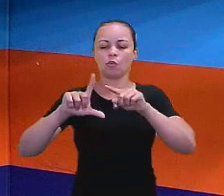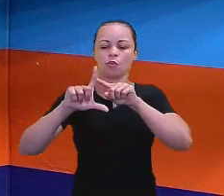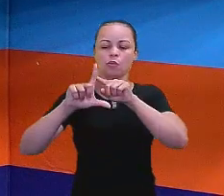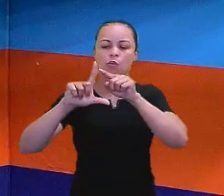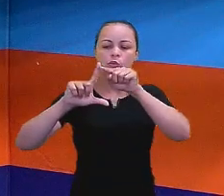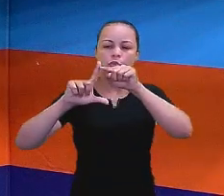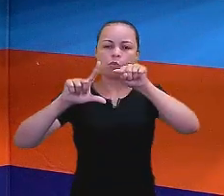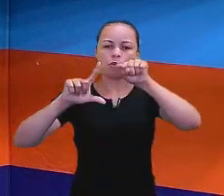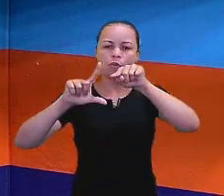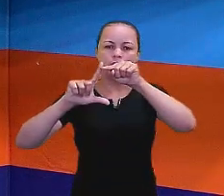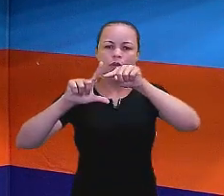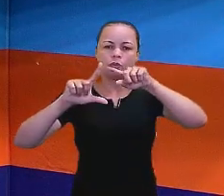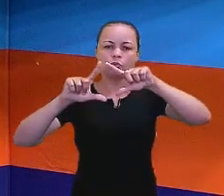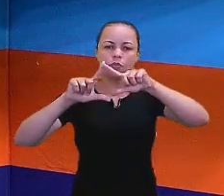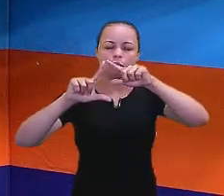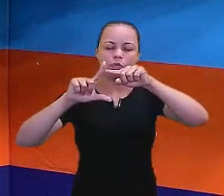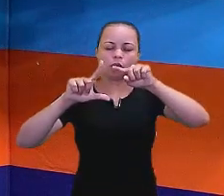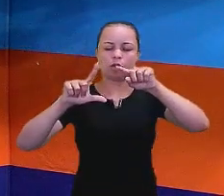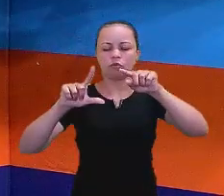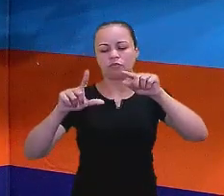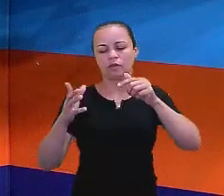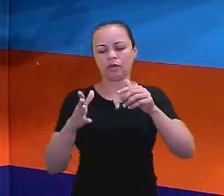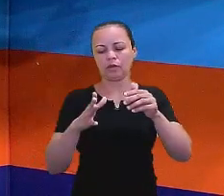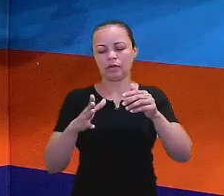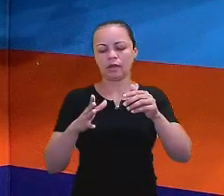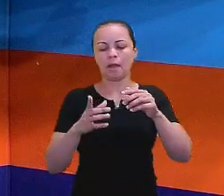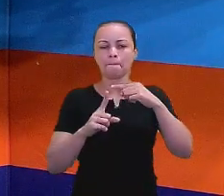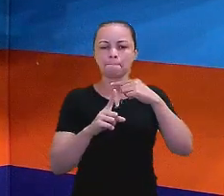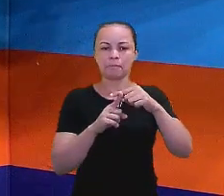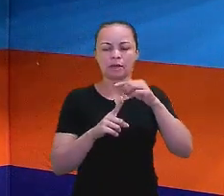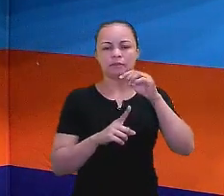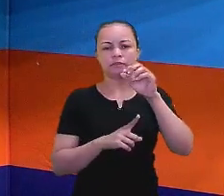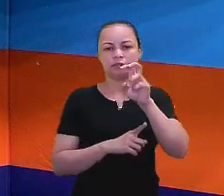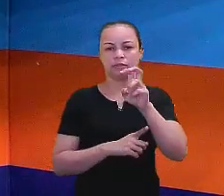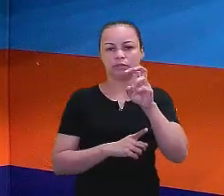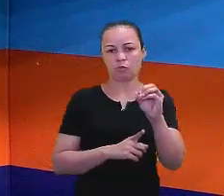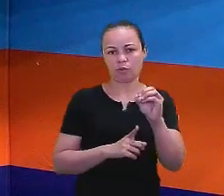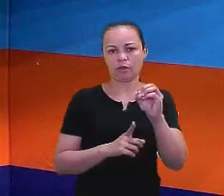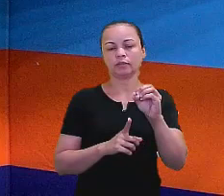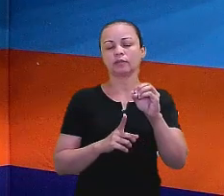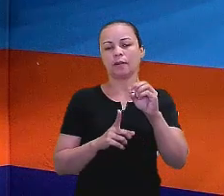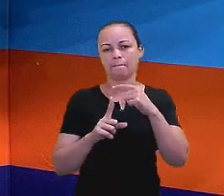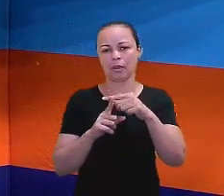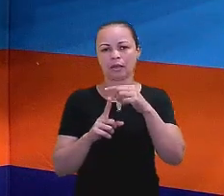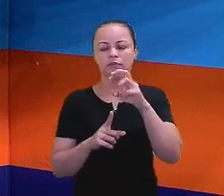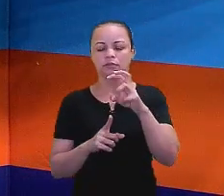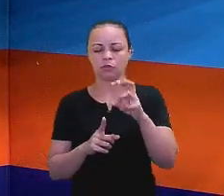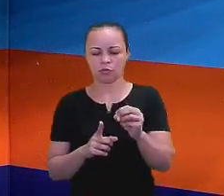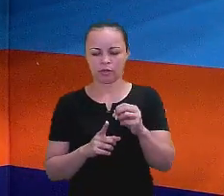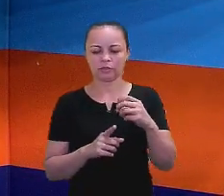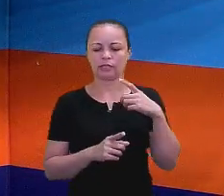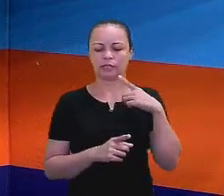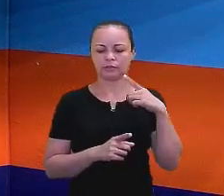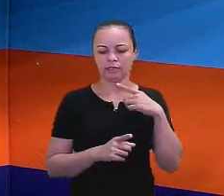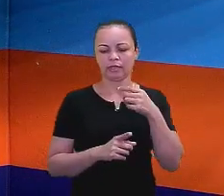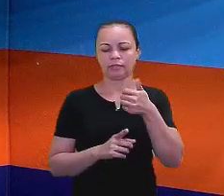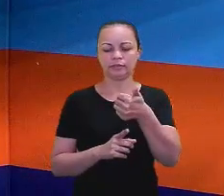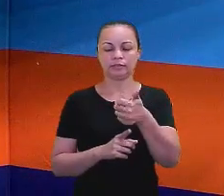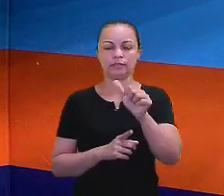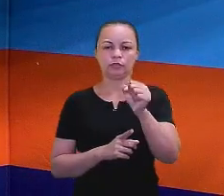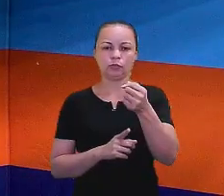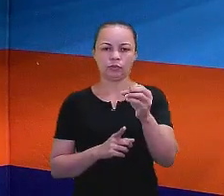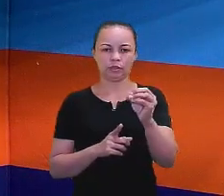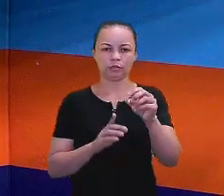mais 50 graus mais 50 graus é igual a 180. E aí, o que é que a gente tem? 180 menos